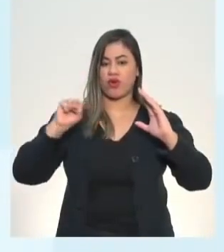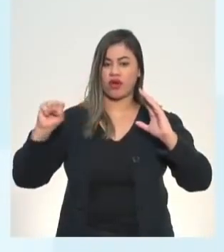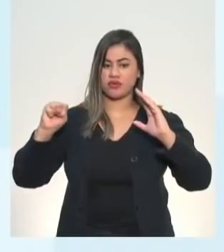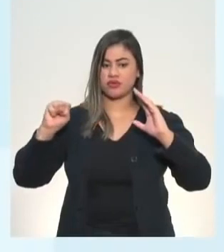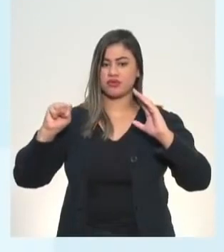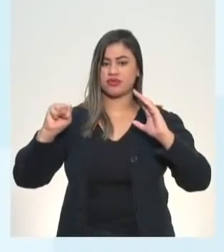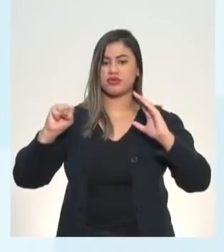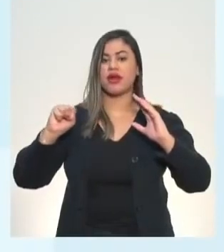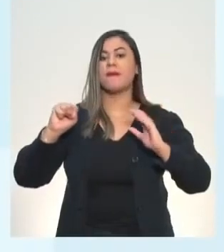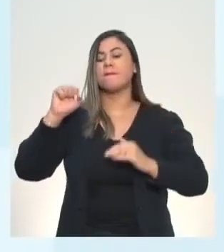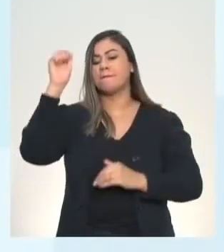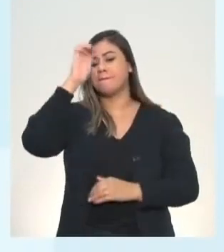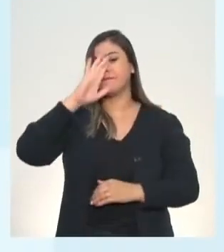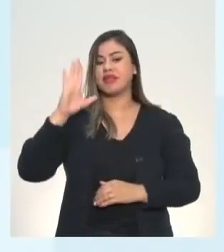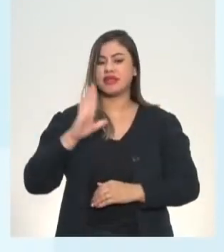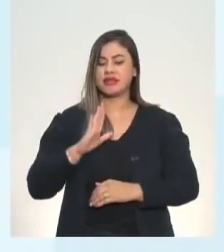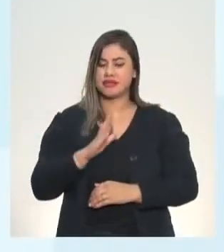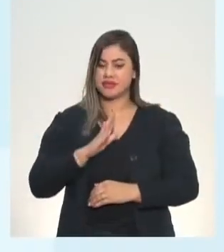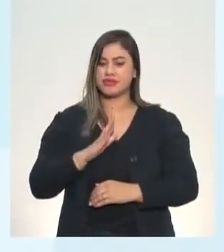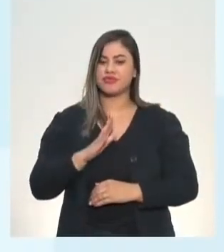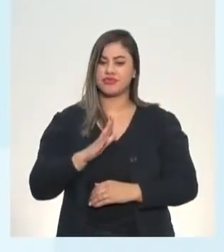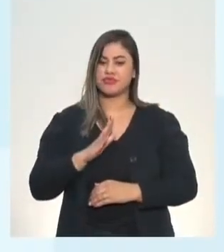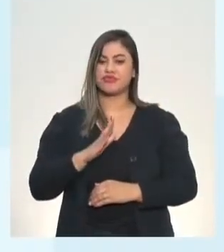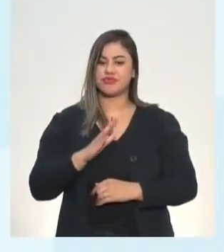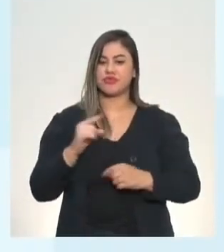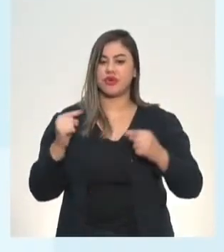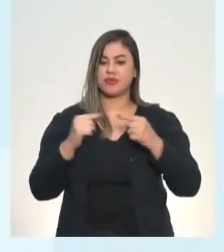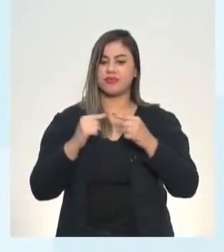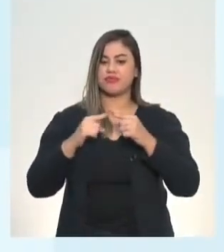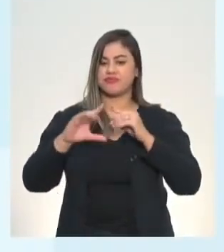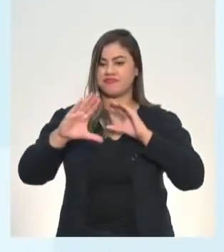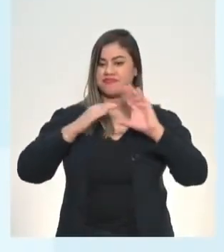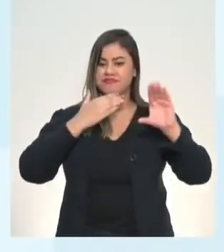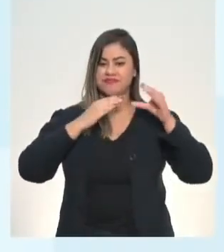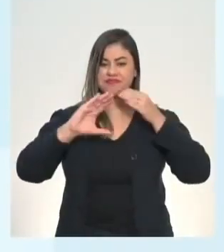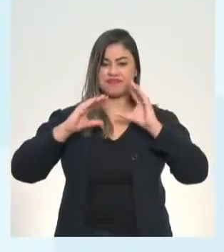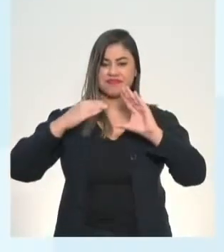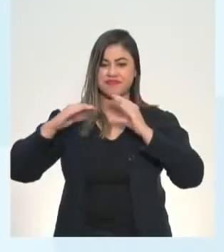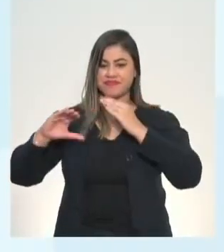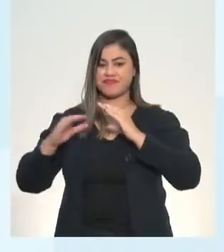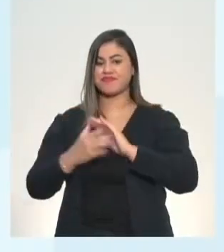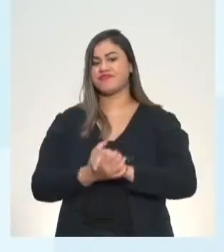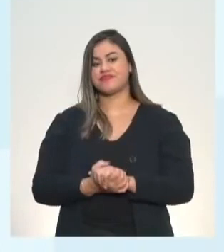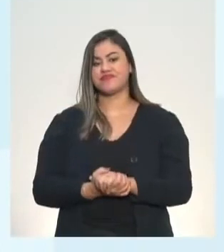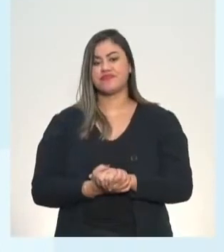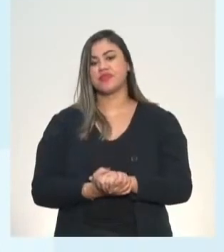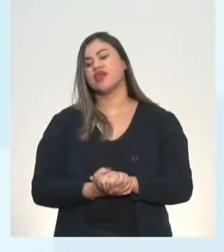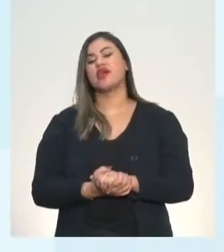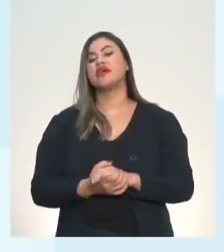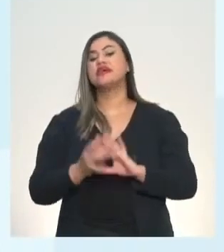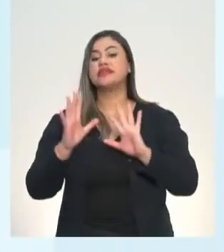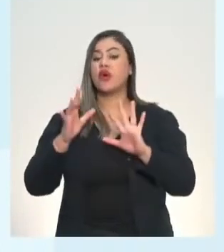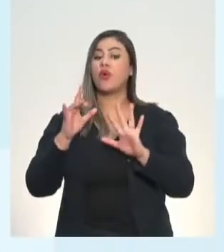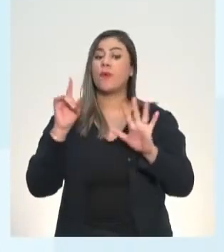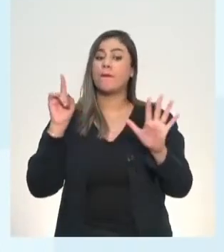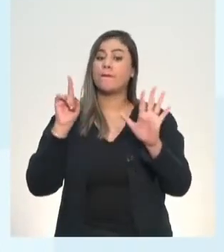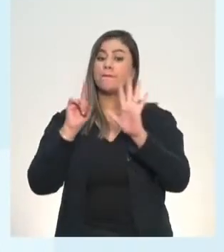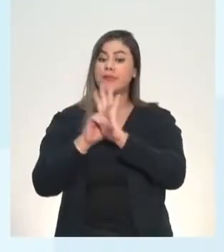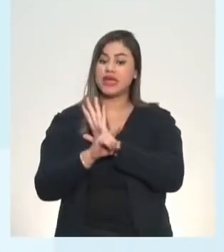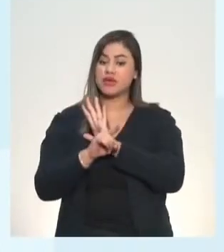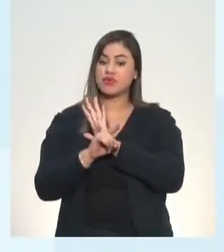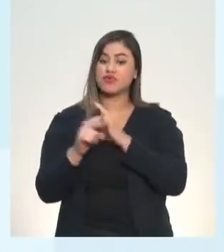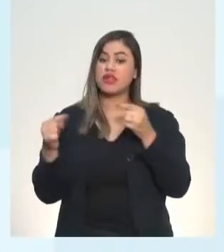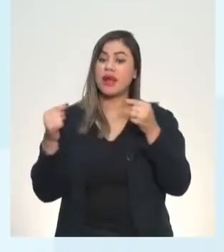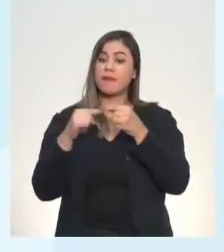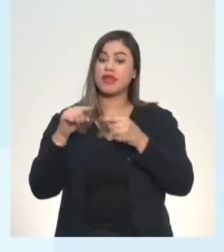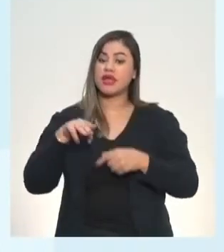Então, Antônio Carlos Jobim foi um músico brasileiro. Então, quando é pergunta, o was vai vir